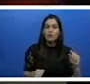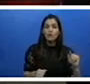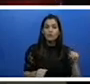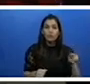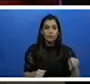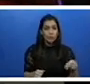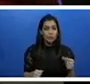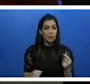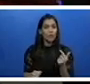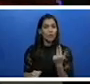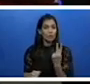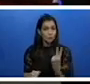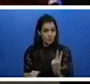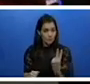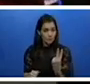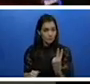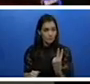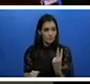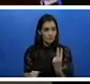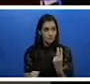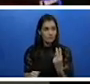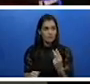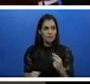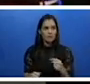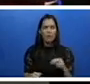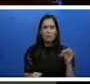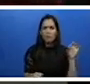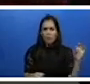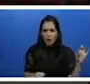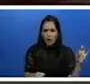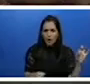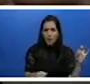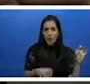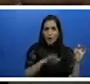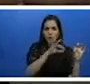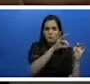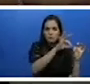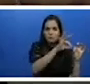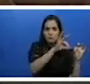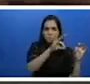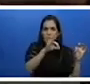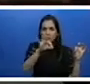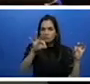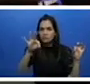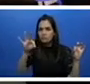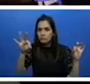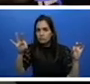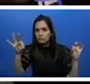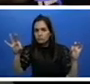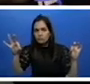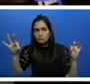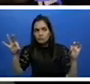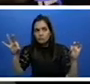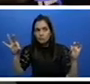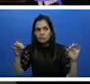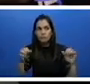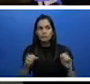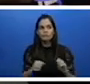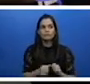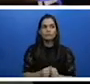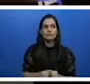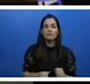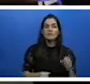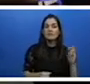2 milímetros. Vou pôr a régua e vou traçar. 32